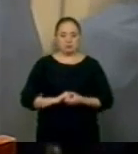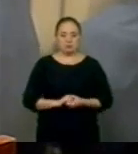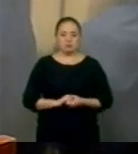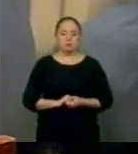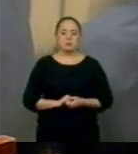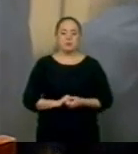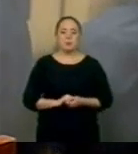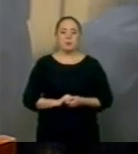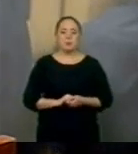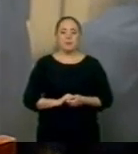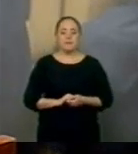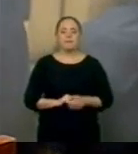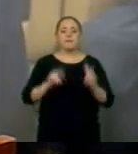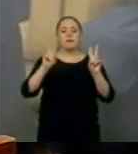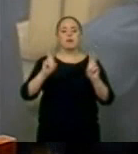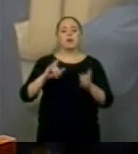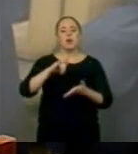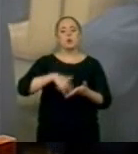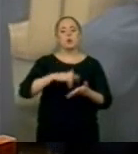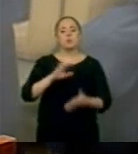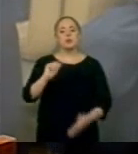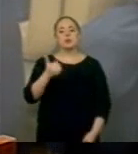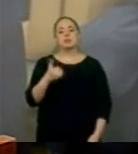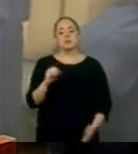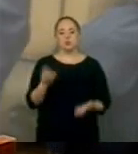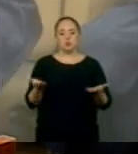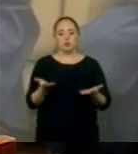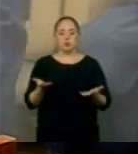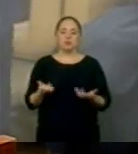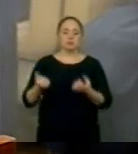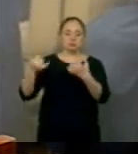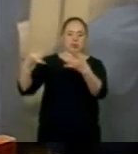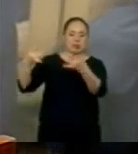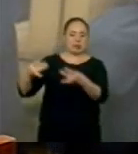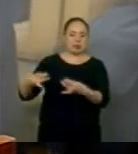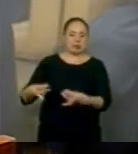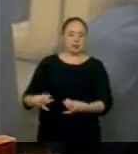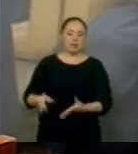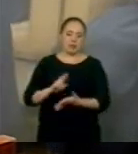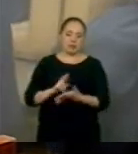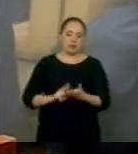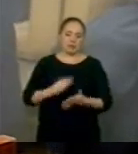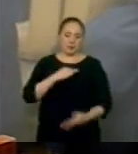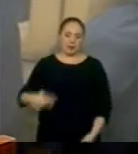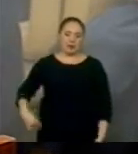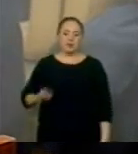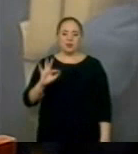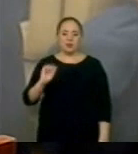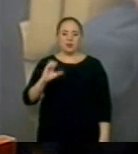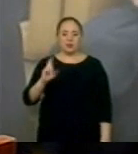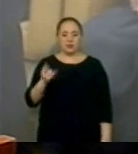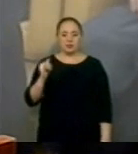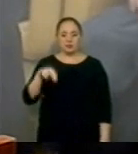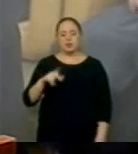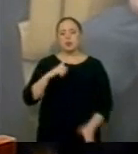A despeito do objeto dessa ação ter sido definido e muito bem relatado por sua excelência, o ministro Fachin, há